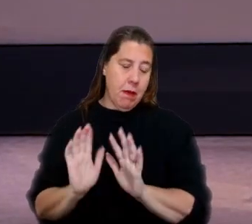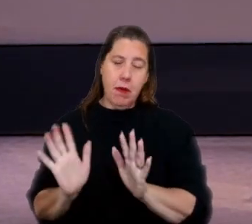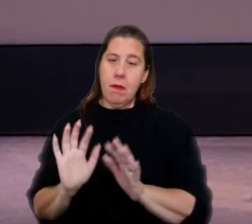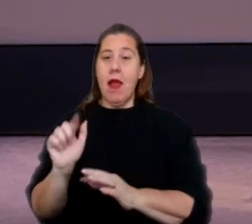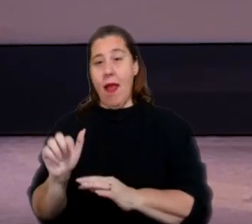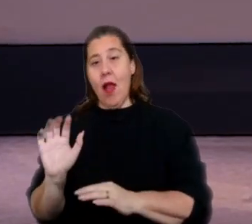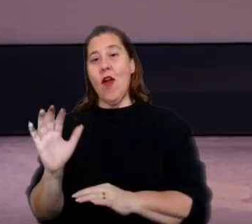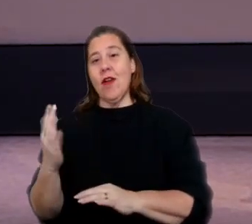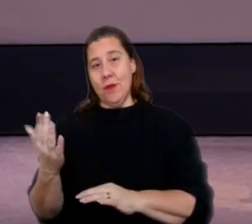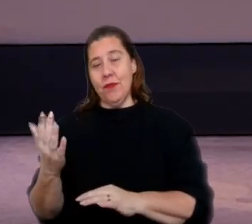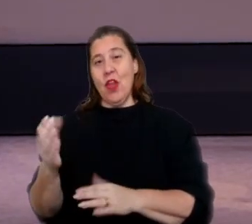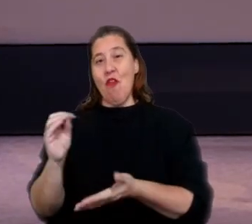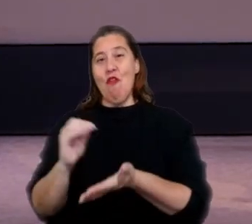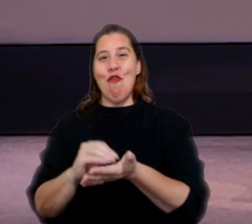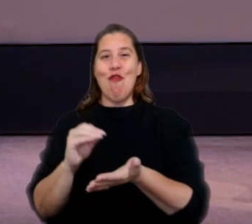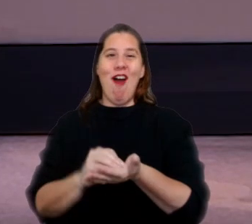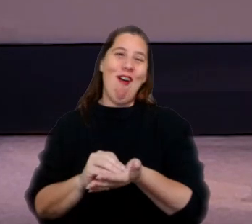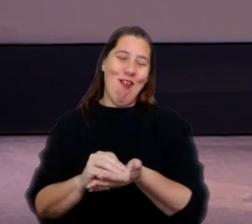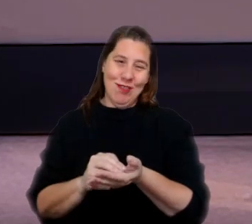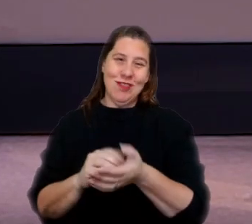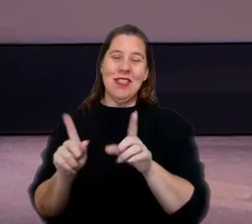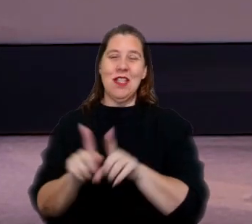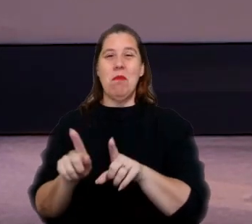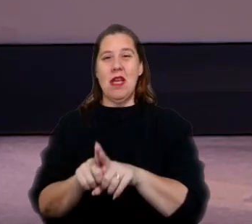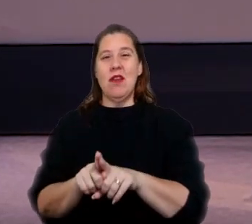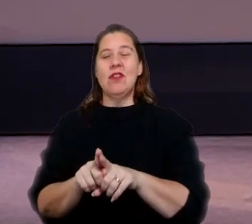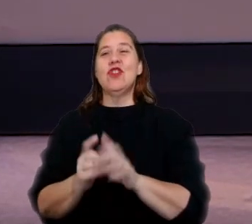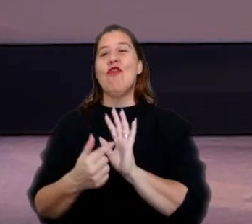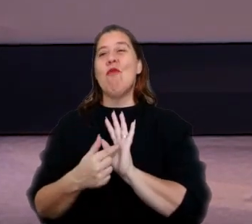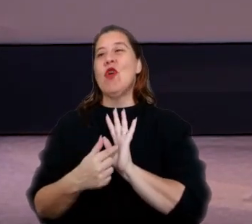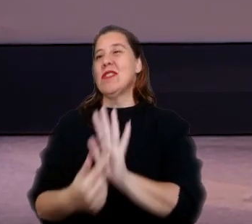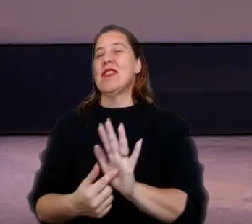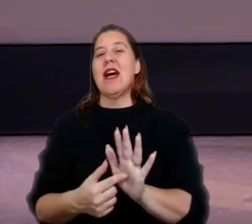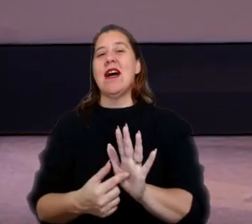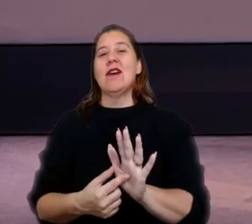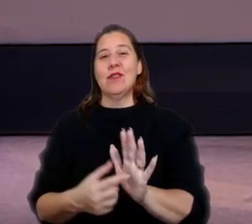é isso. São situações, então, da falta e do excesso, né?